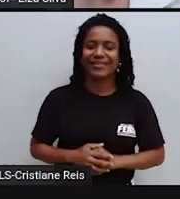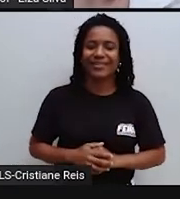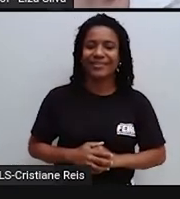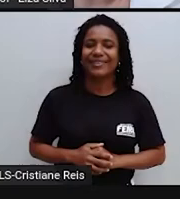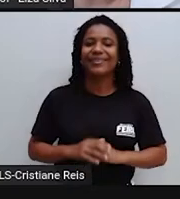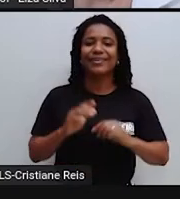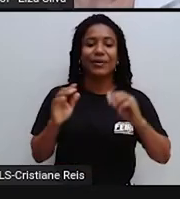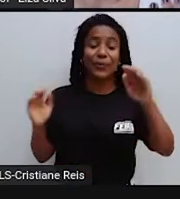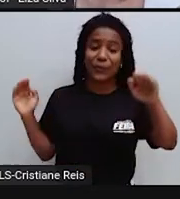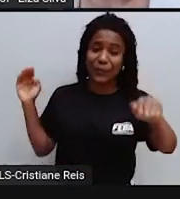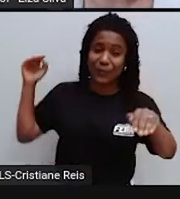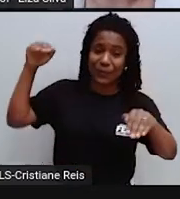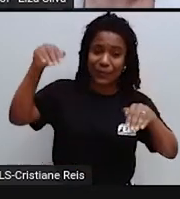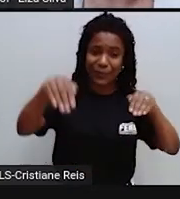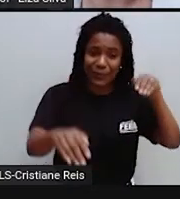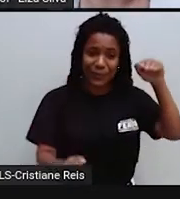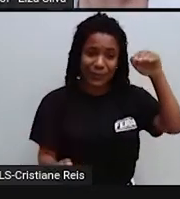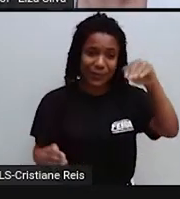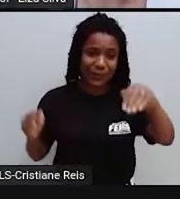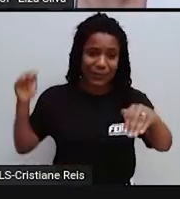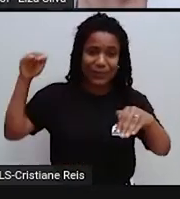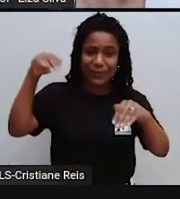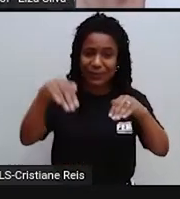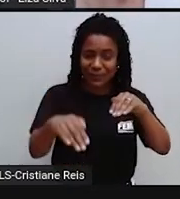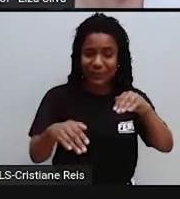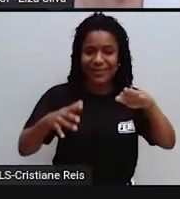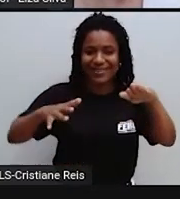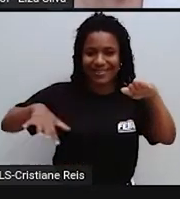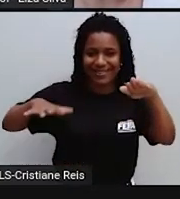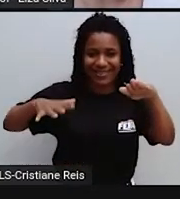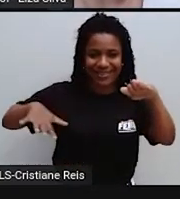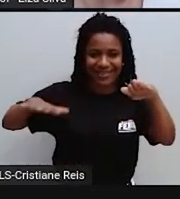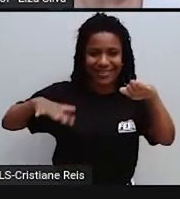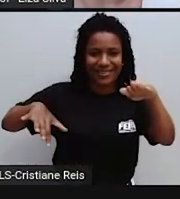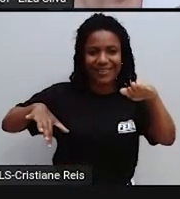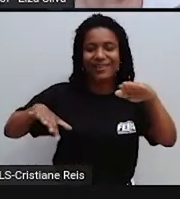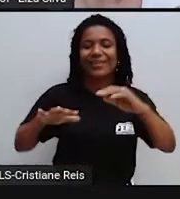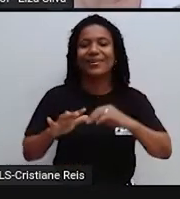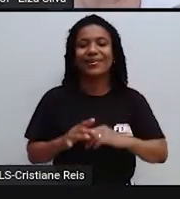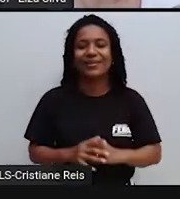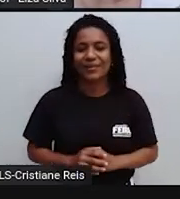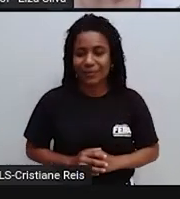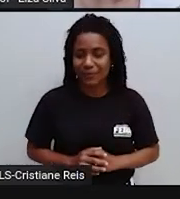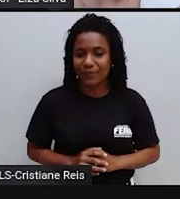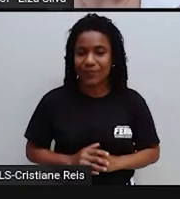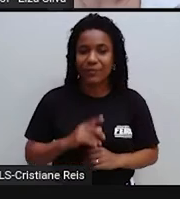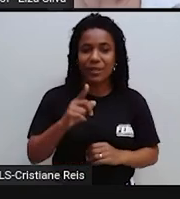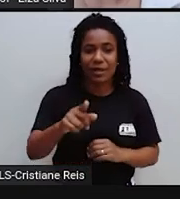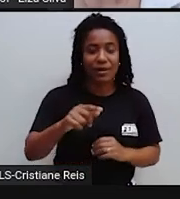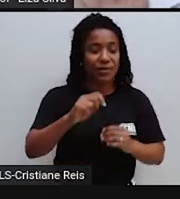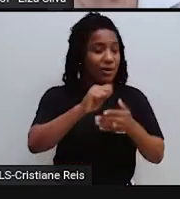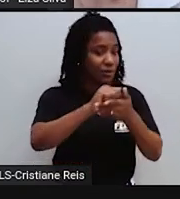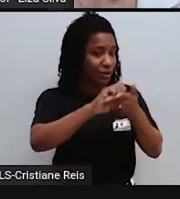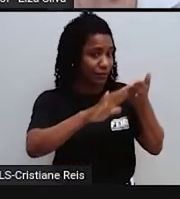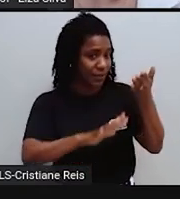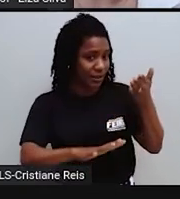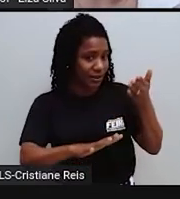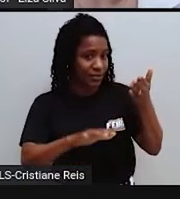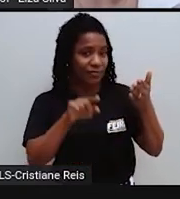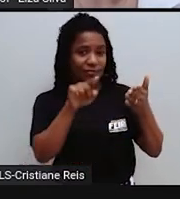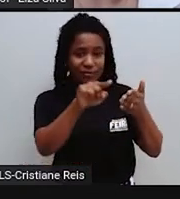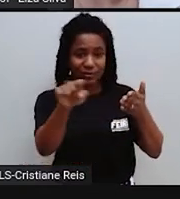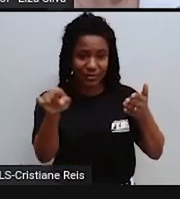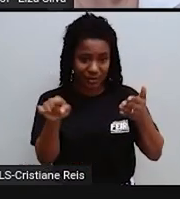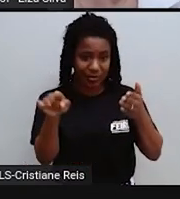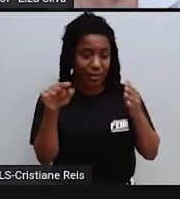lago. Então, a primeira atividade que eu deixo para vocês é que após a nossa aula, vocês escrevam no caderno